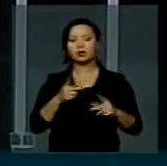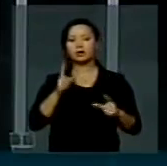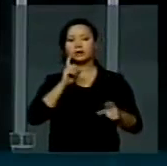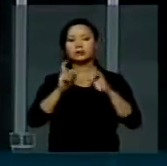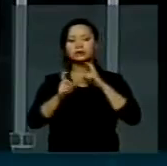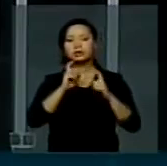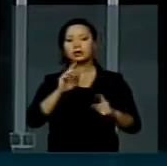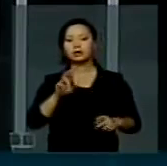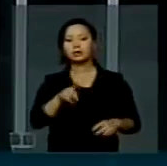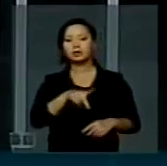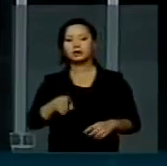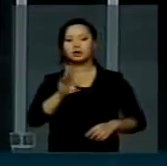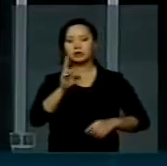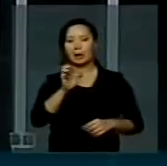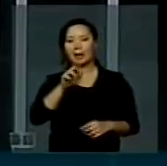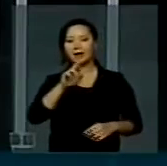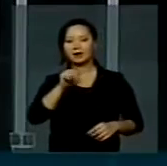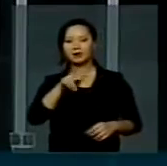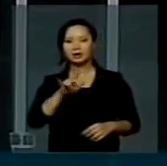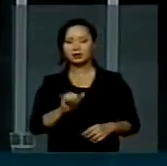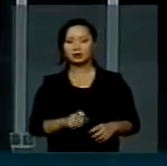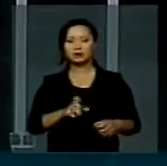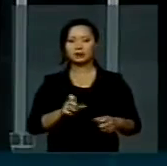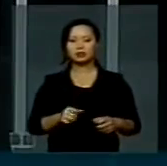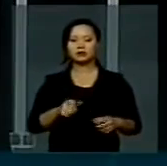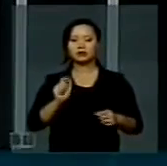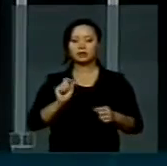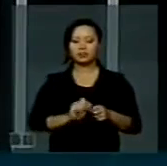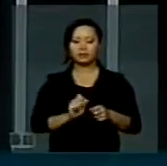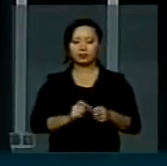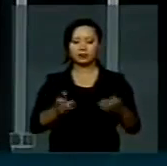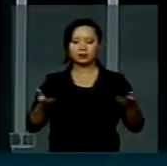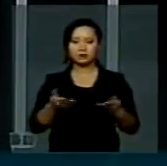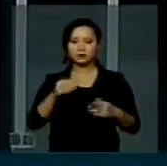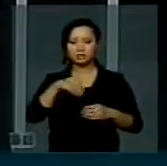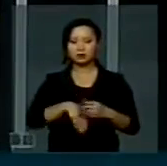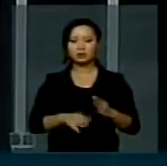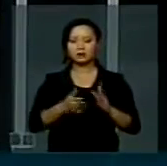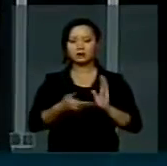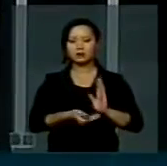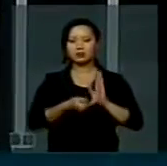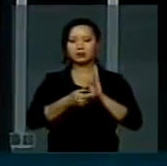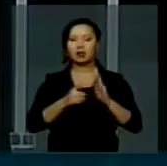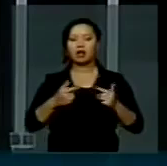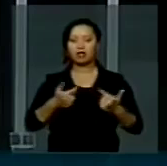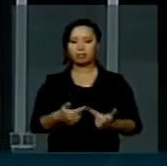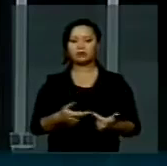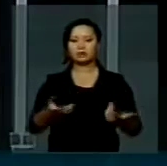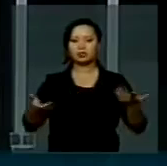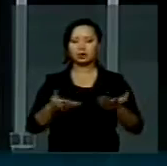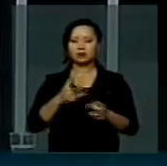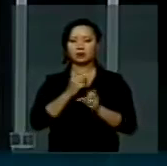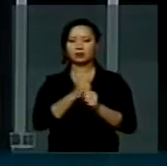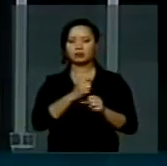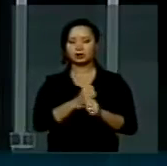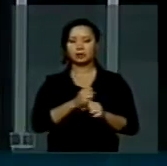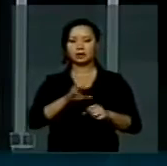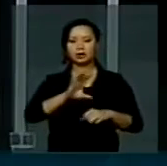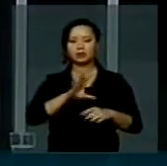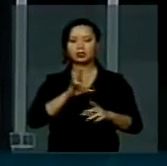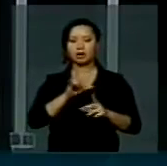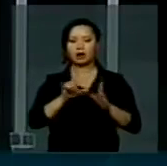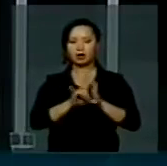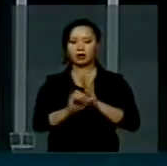na presidência desta casa. E agora nós alocamos no orçamento, na lei orçamentária